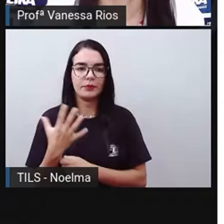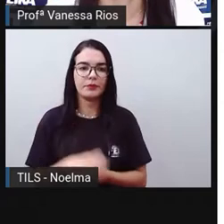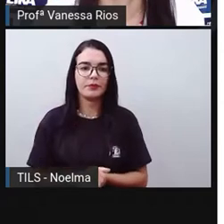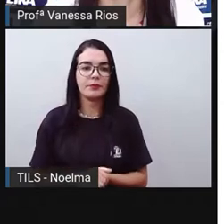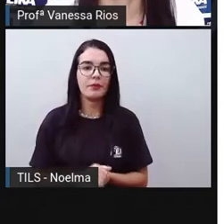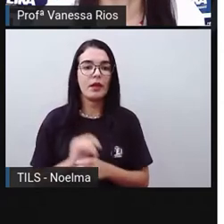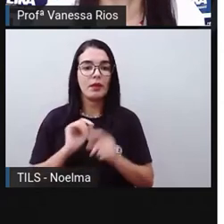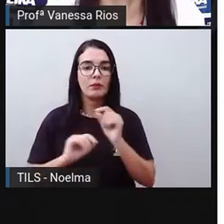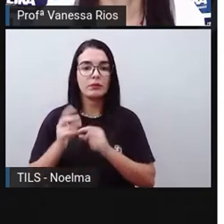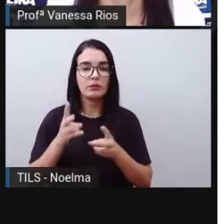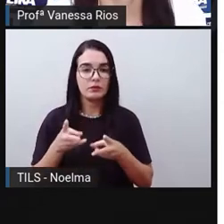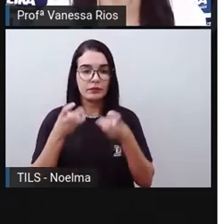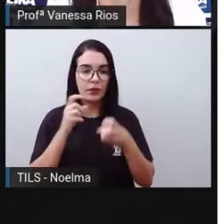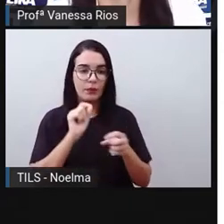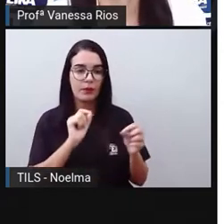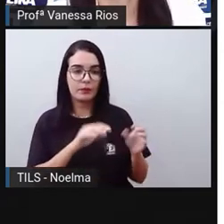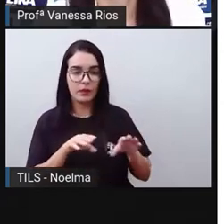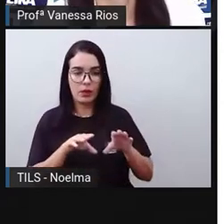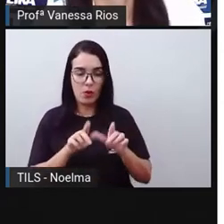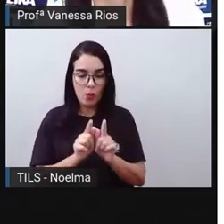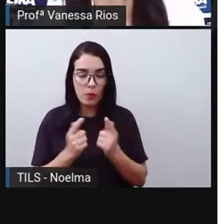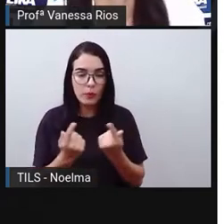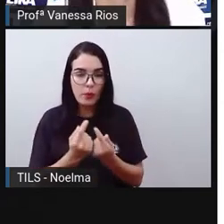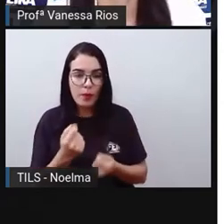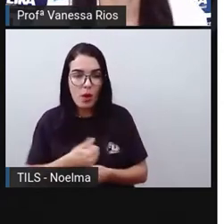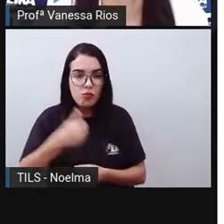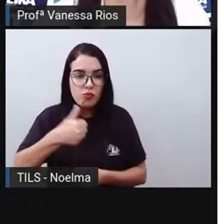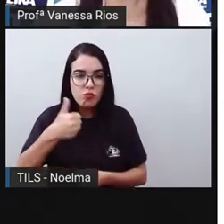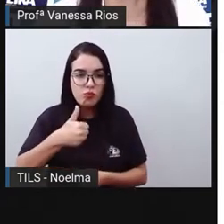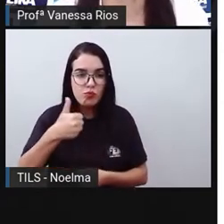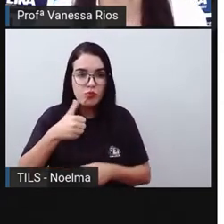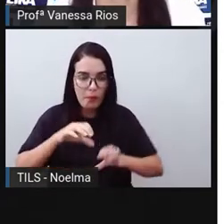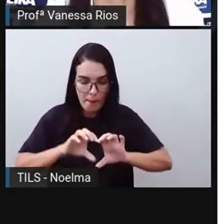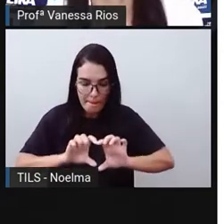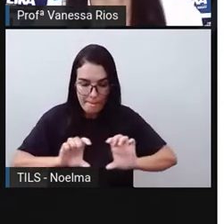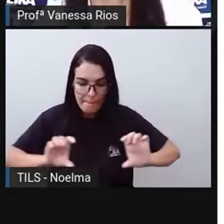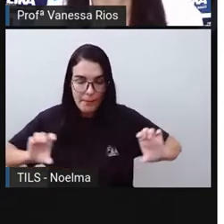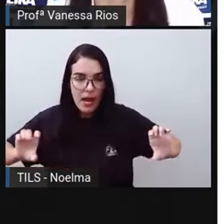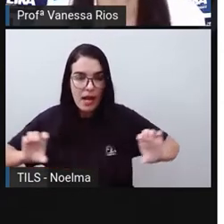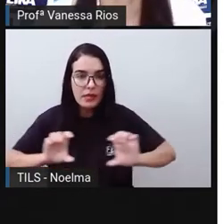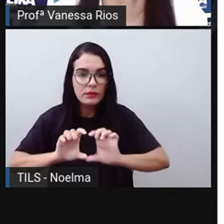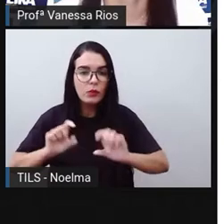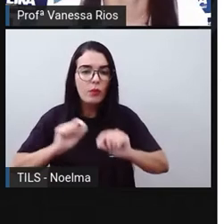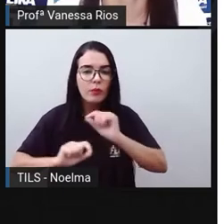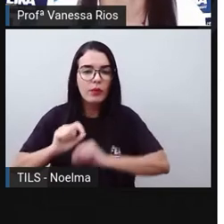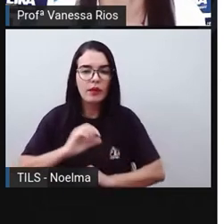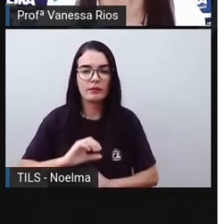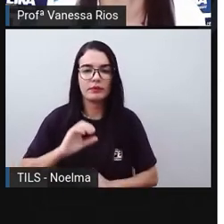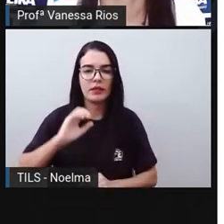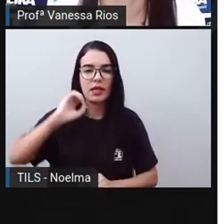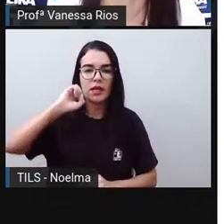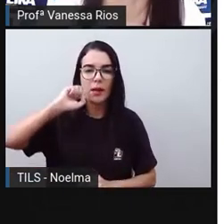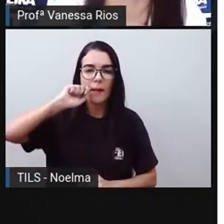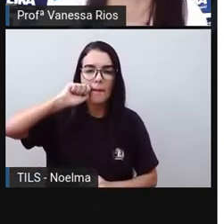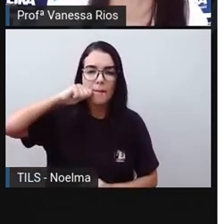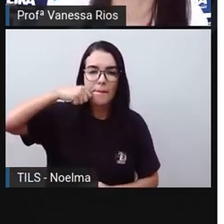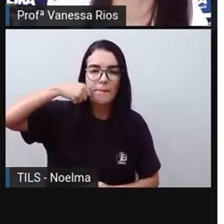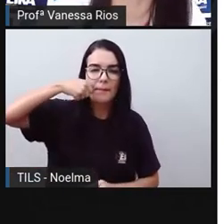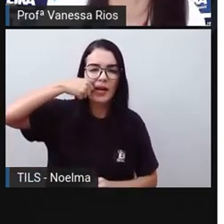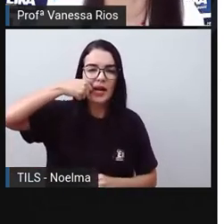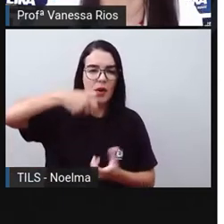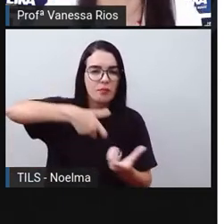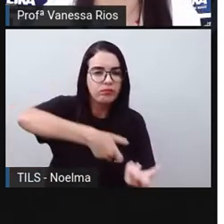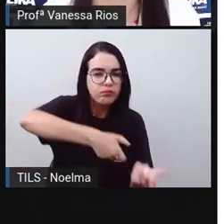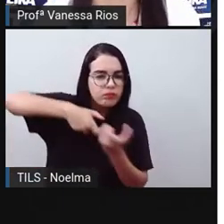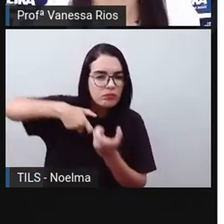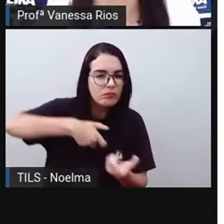o grupo 1, que é aí o grupo formado pelos cereais, pelos pães, tubérculos e raízes,